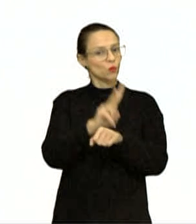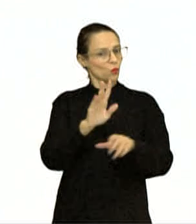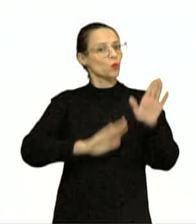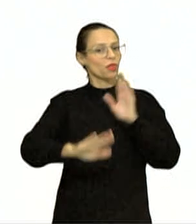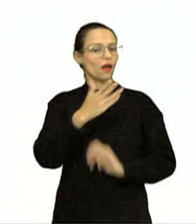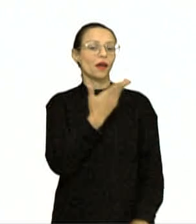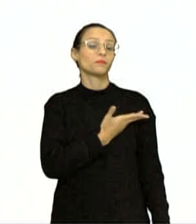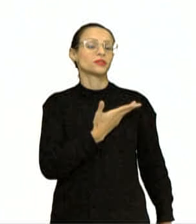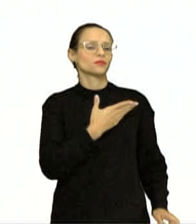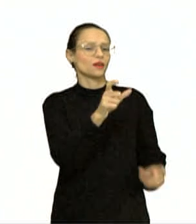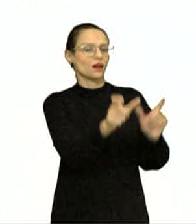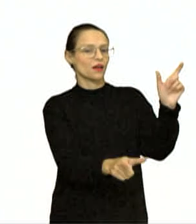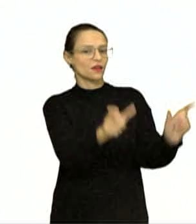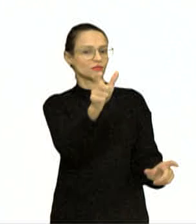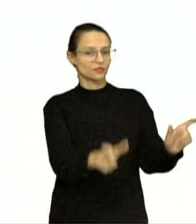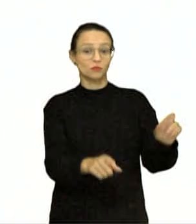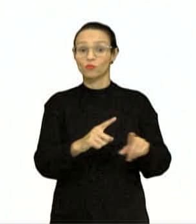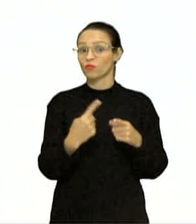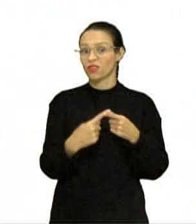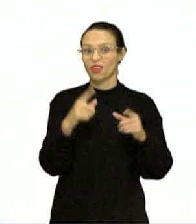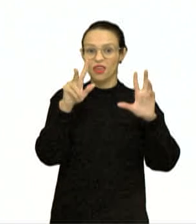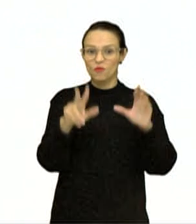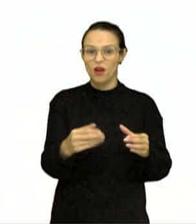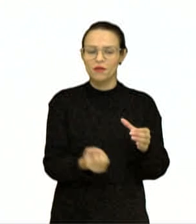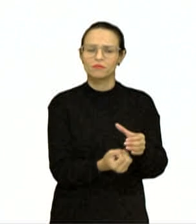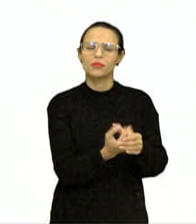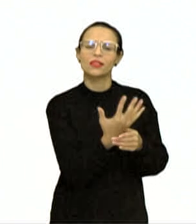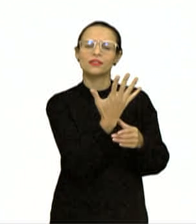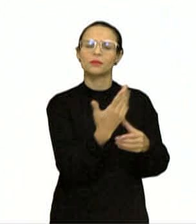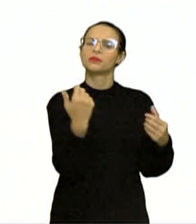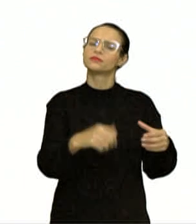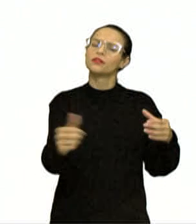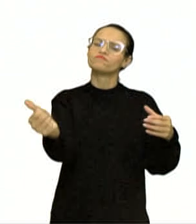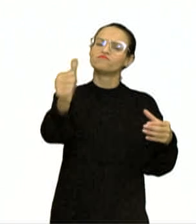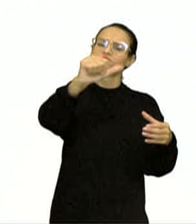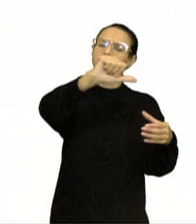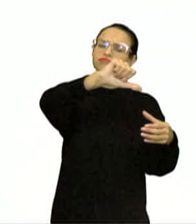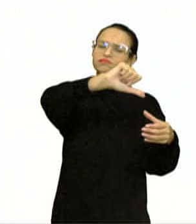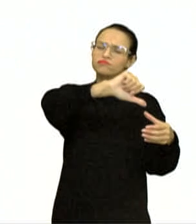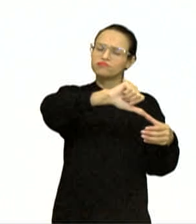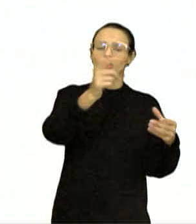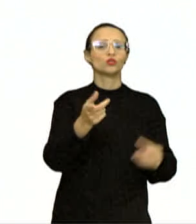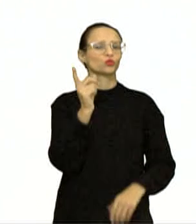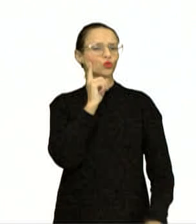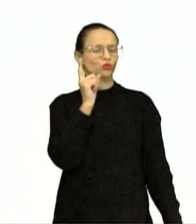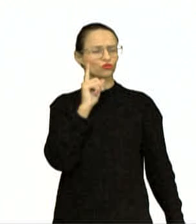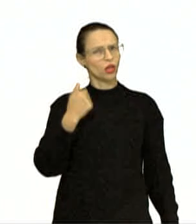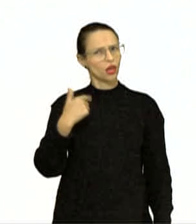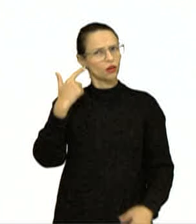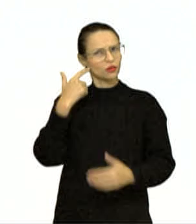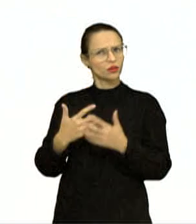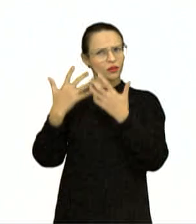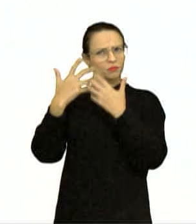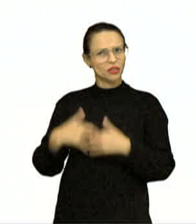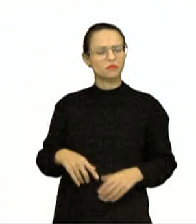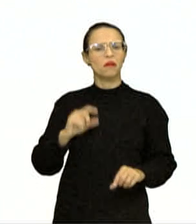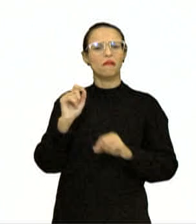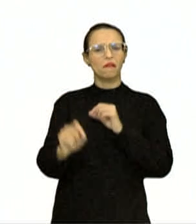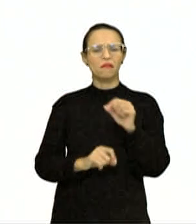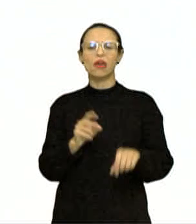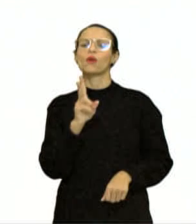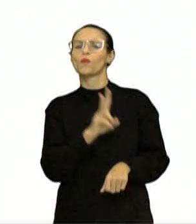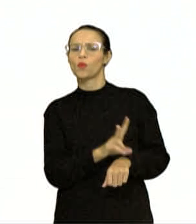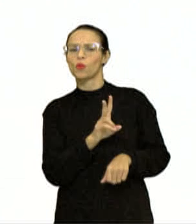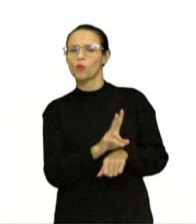amizades, porque são como uma planta. Devem ser regadas diariamente, o que me fez pensar em quem vai cuidar